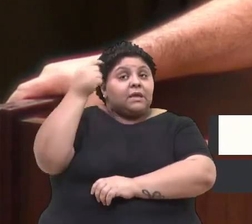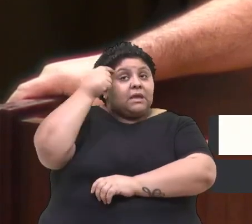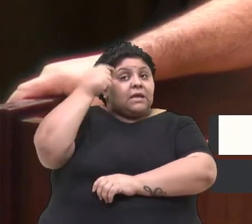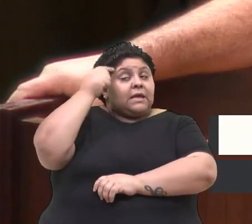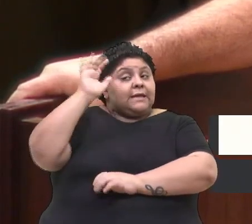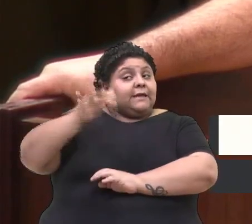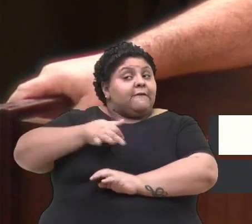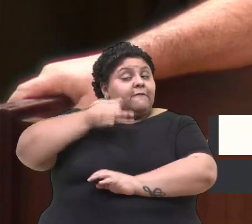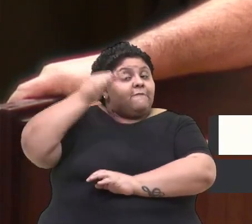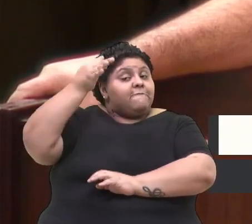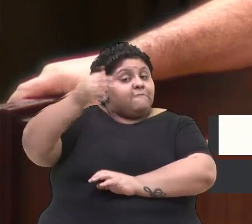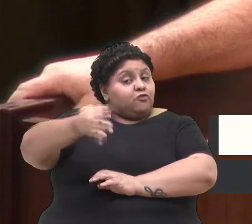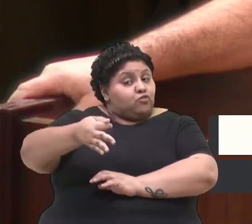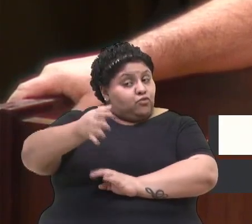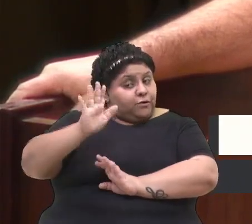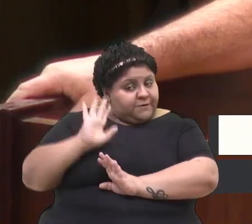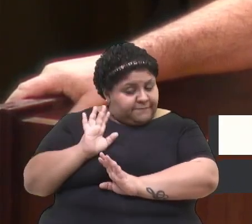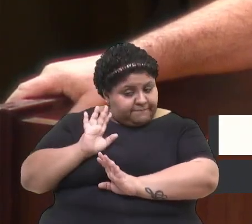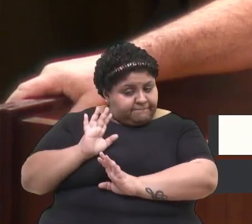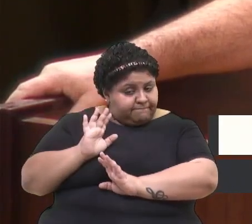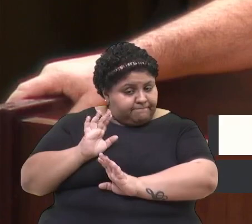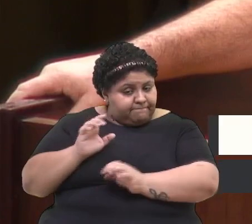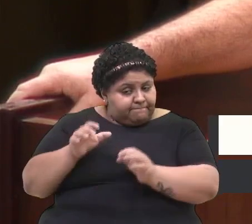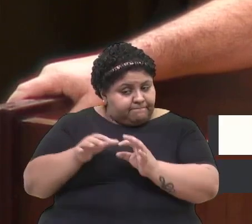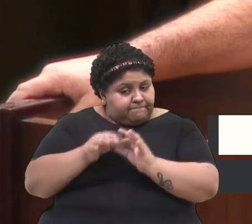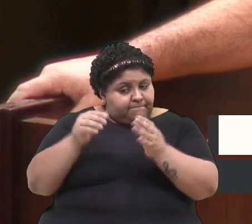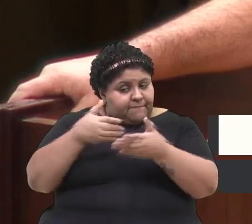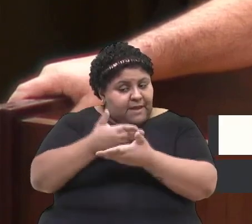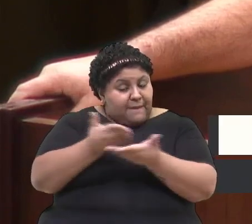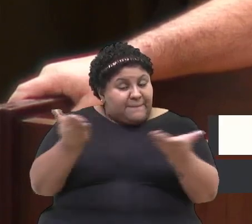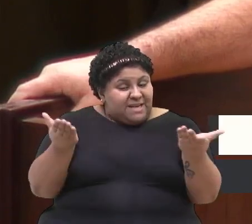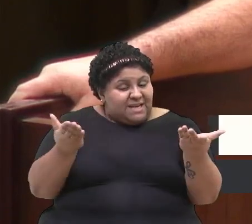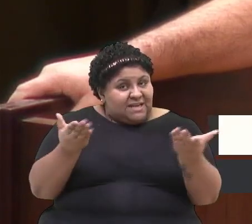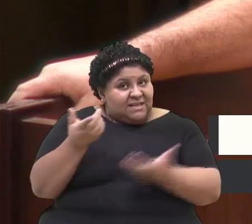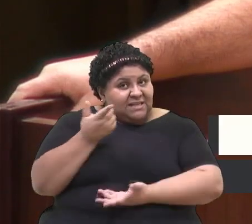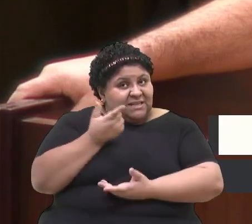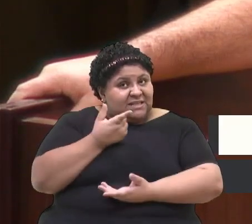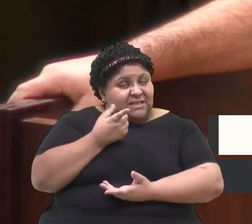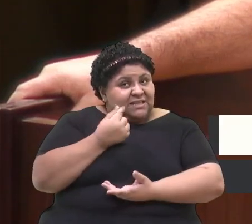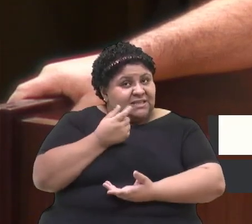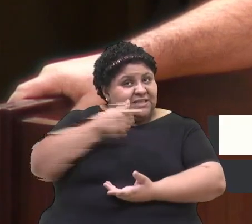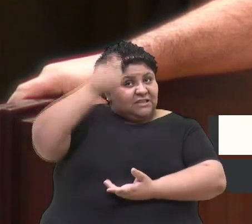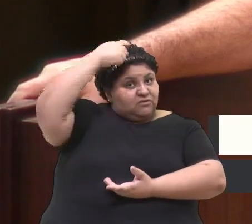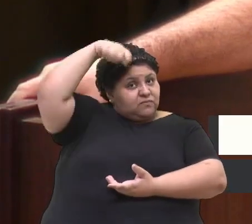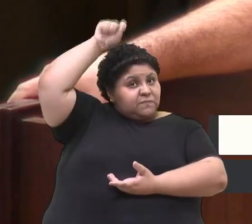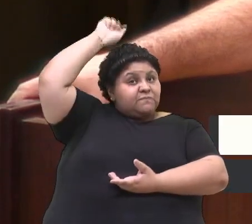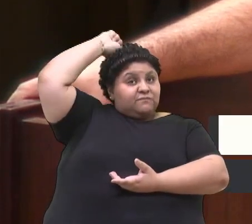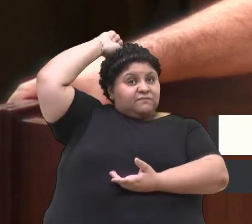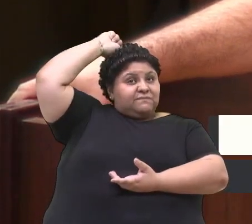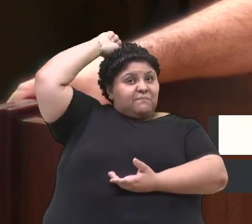futura, breve, é abrir o capital da Universidade de Caxias do Sul.